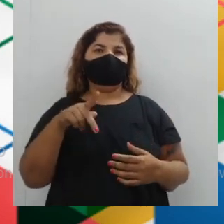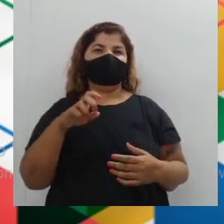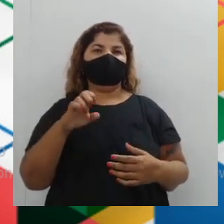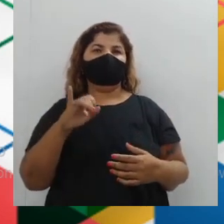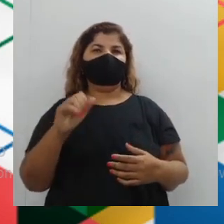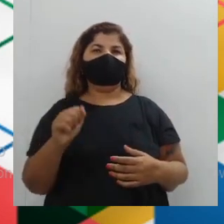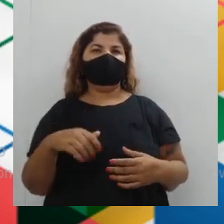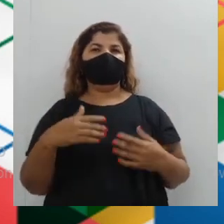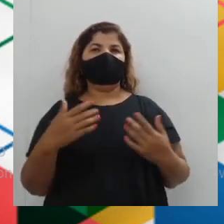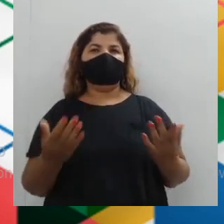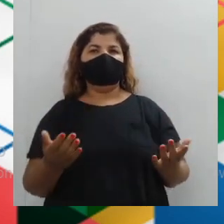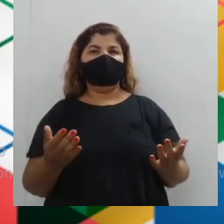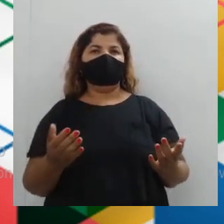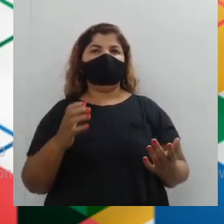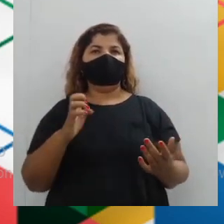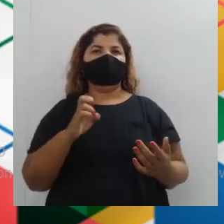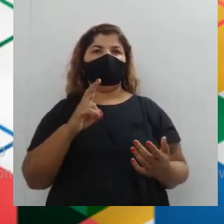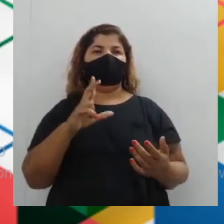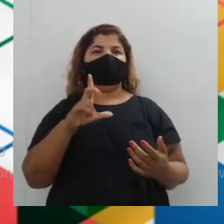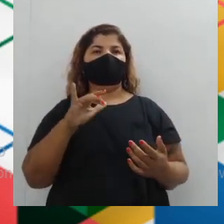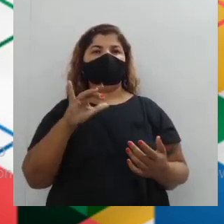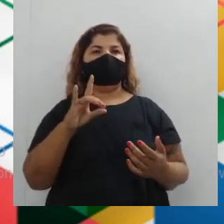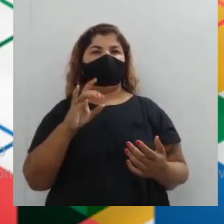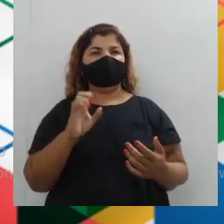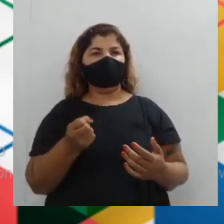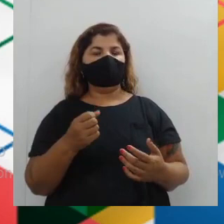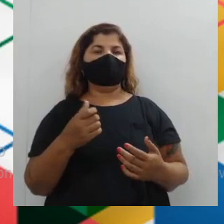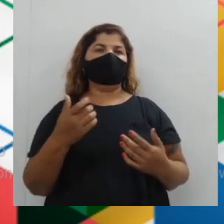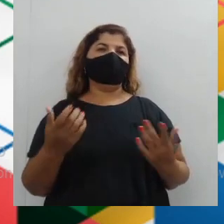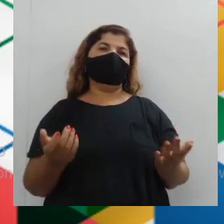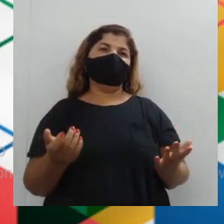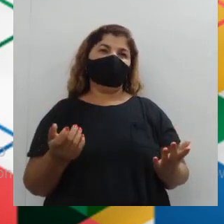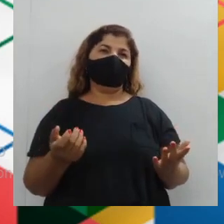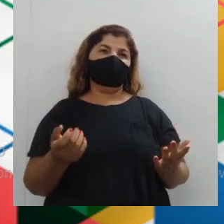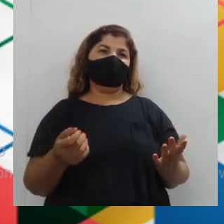Cunha, Monteiro Lobato, Alcântara Machado,